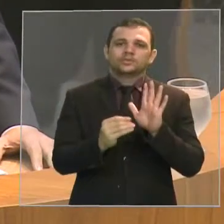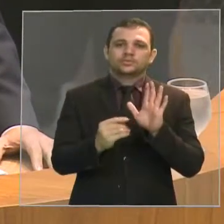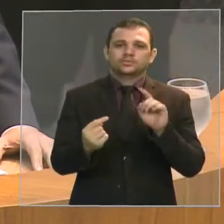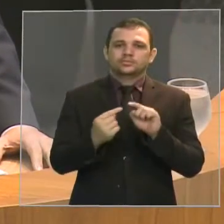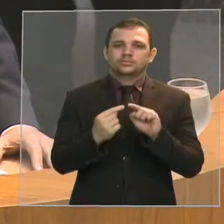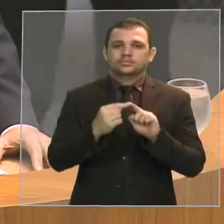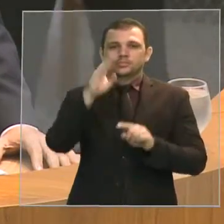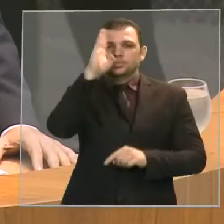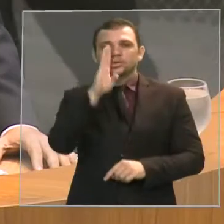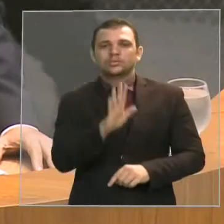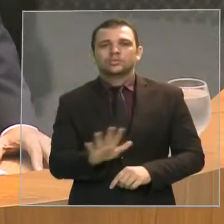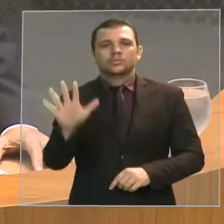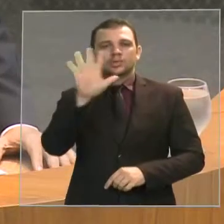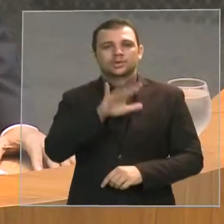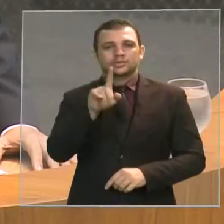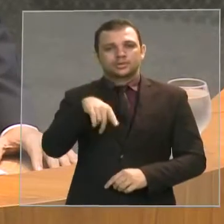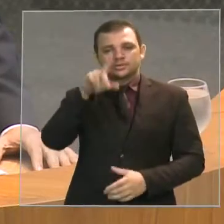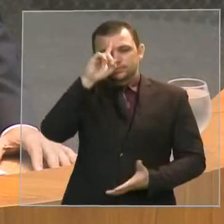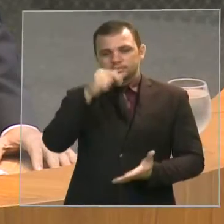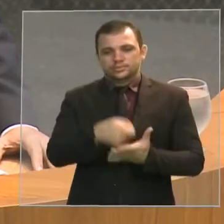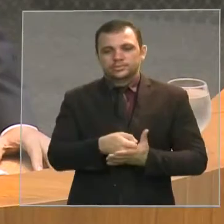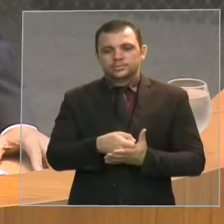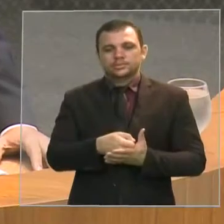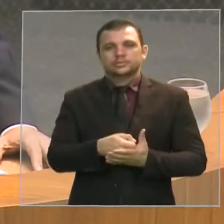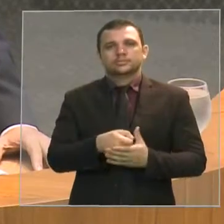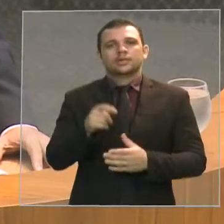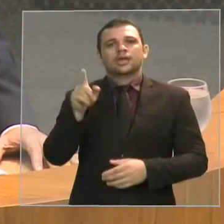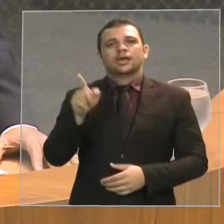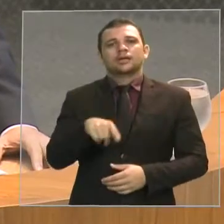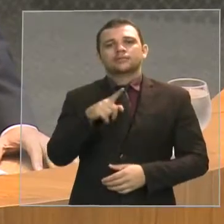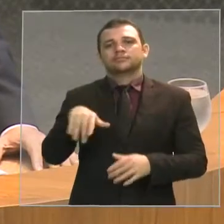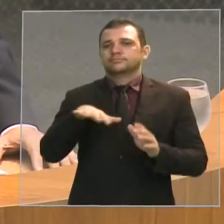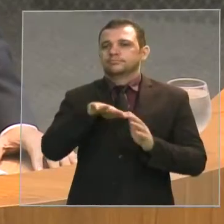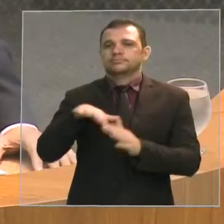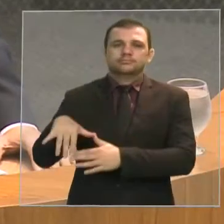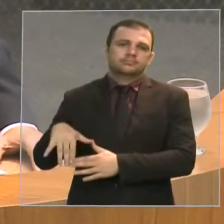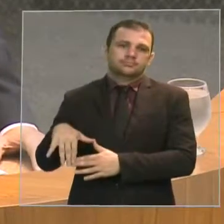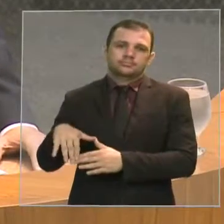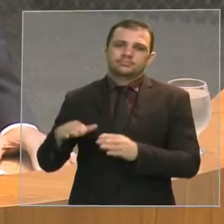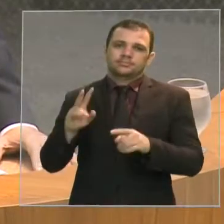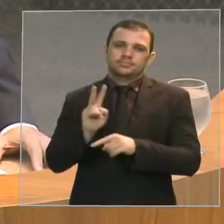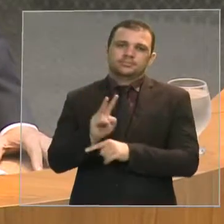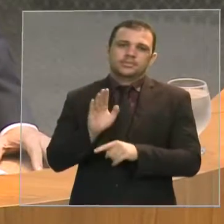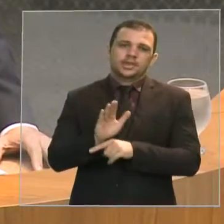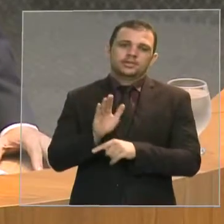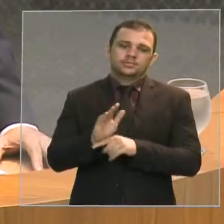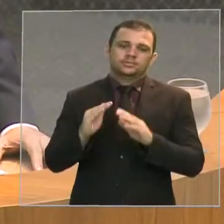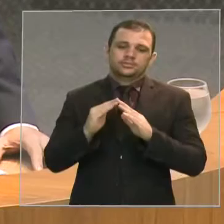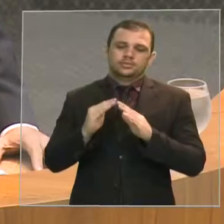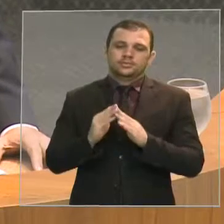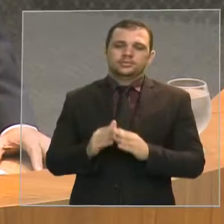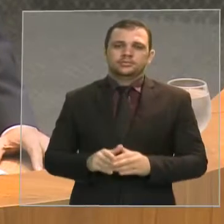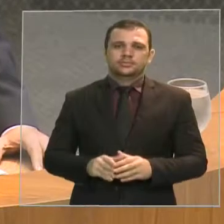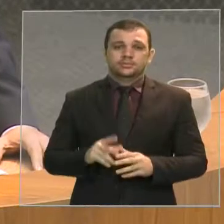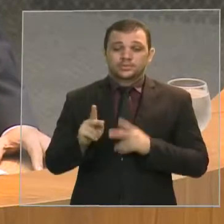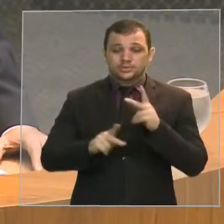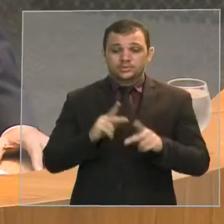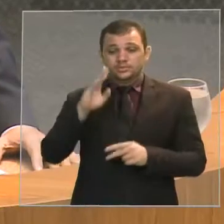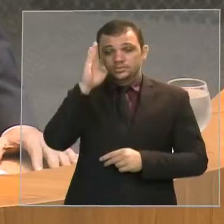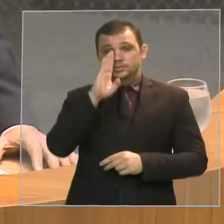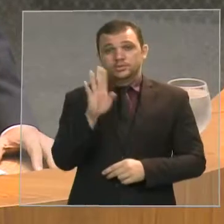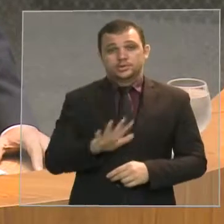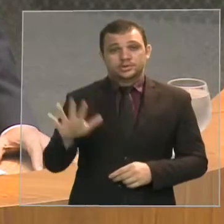essa decisão da extinção do auxílio-moradia no momento em que a população brasileira no país inteiro